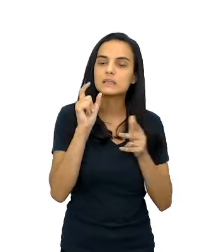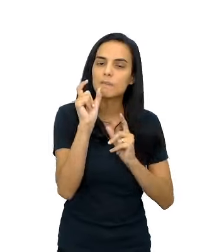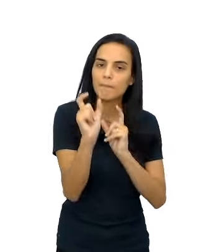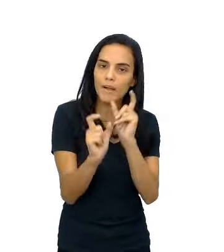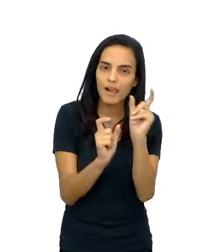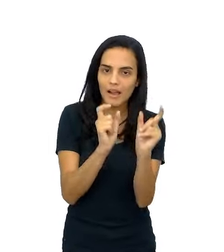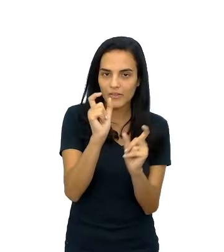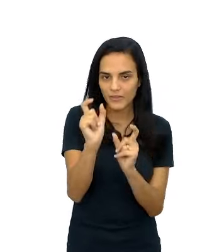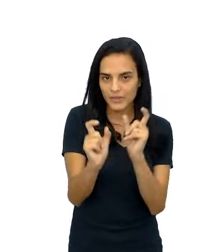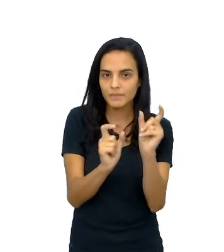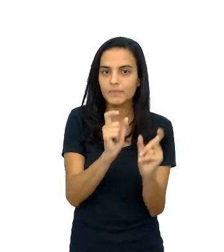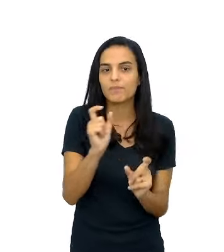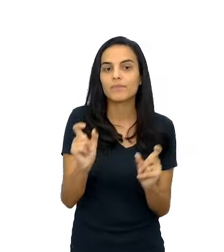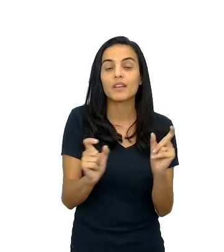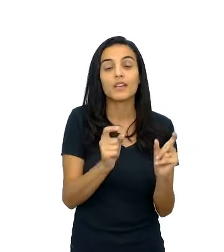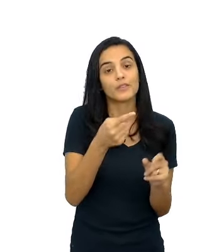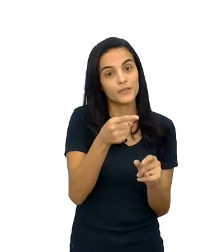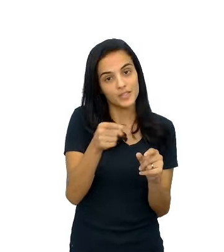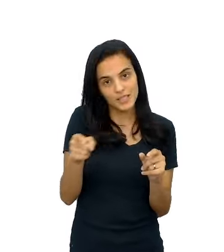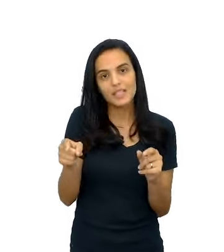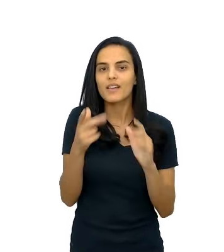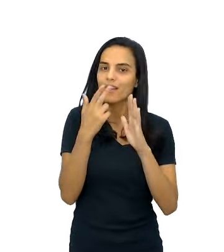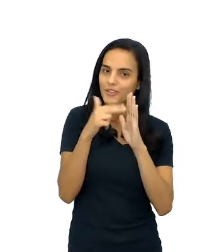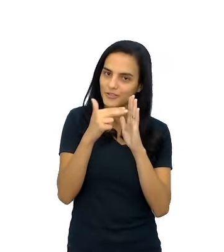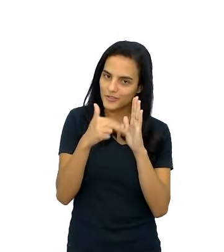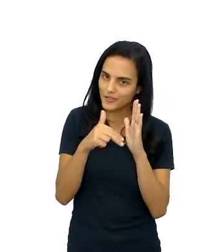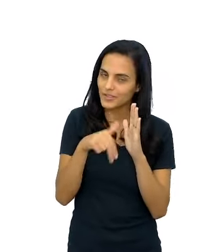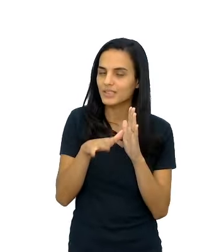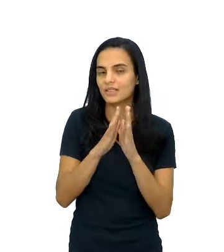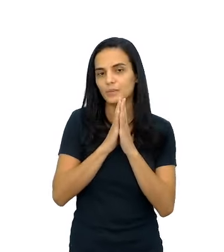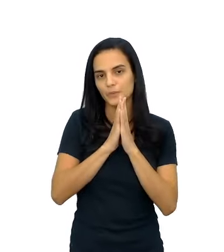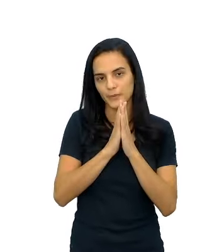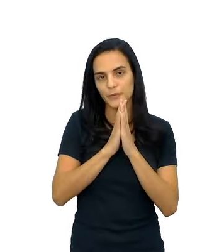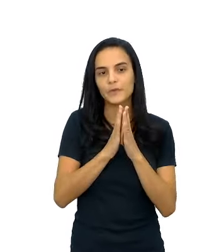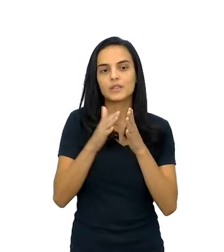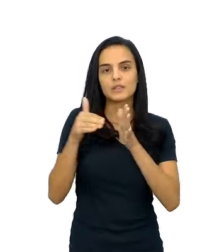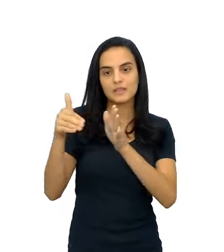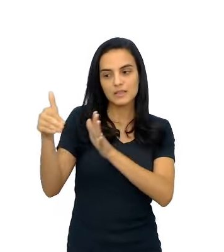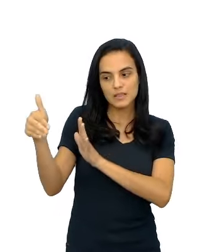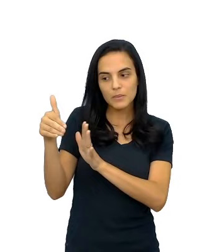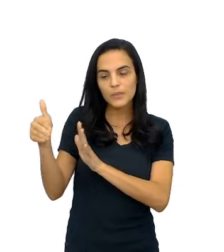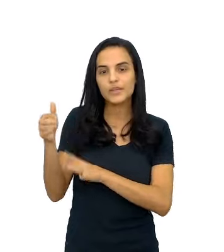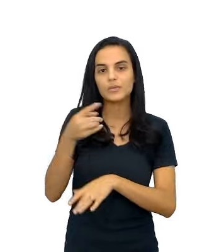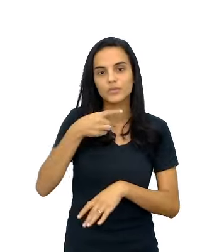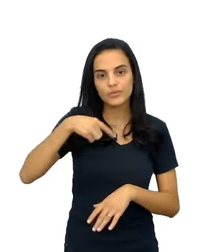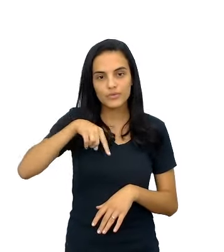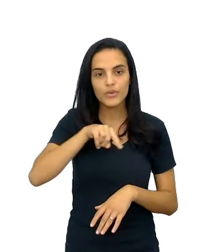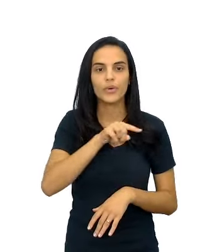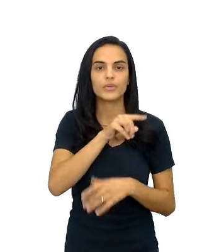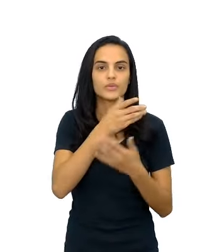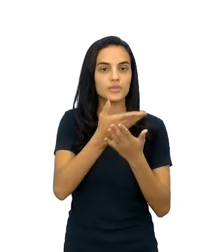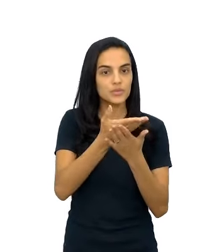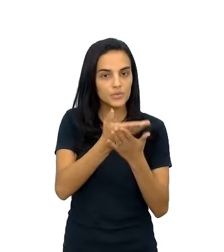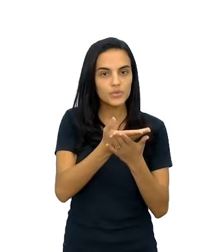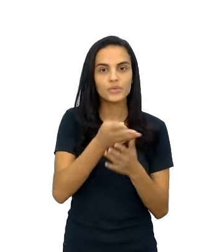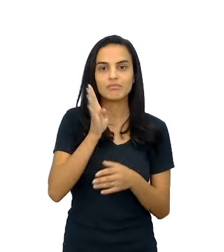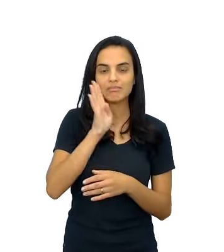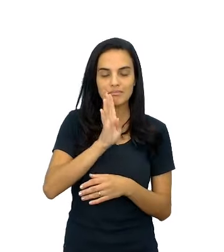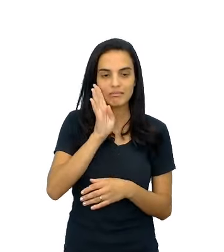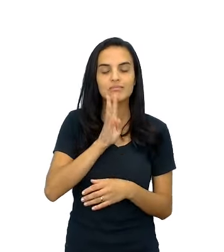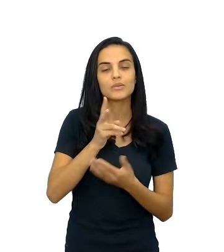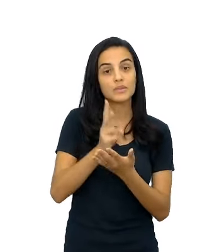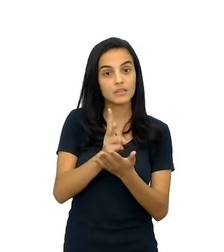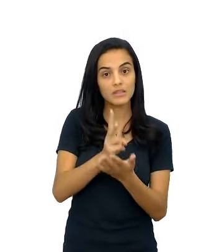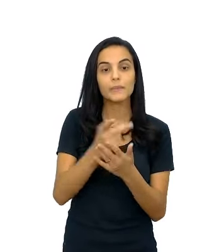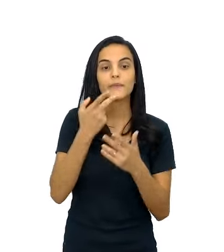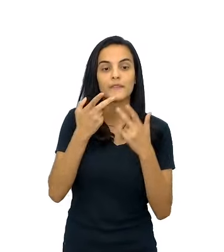né, e vocês registrem, por favor, esses momentos aqui nossos, né, de estudos, é bem bacana, sempre eu falo,